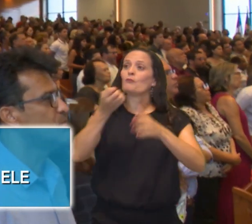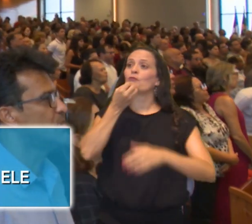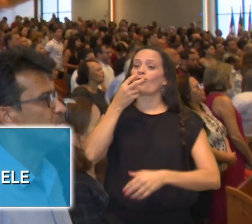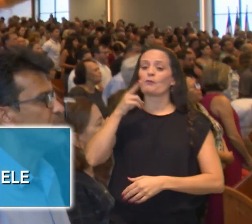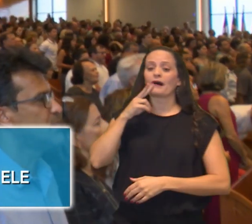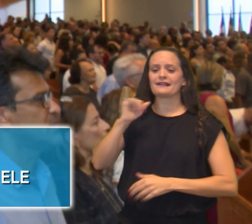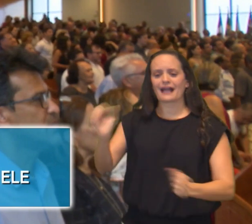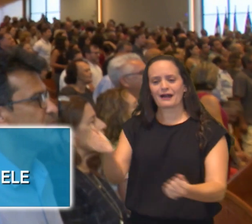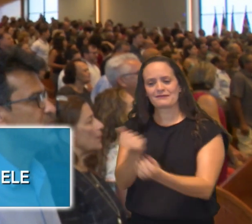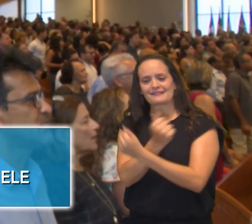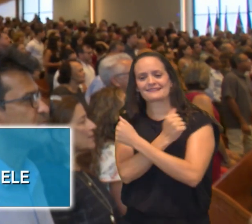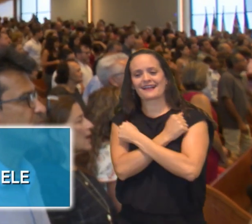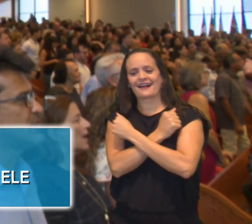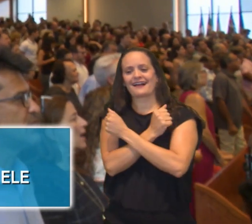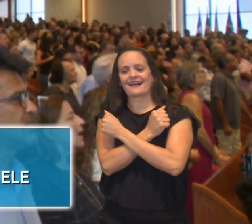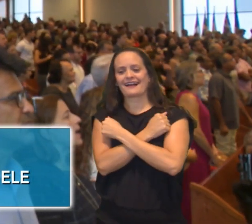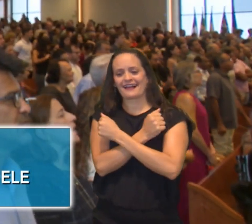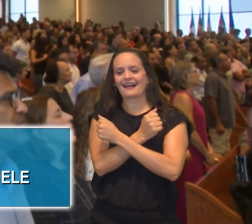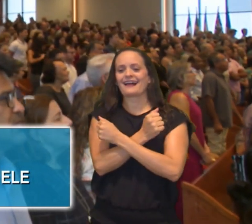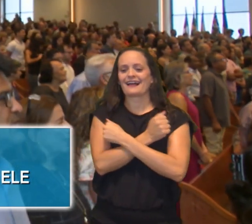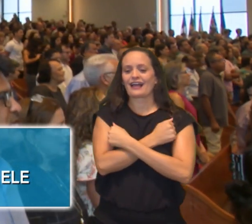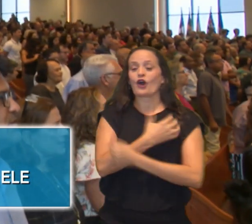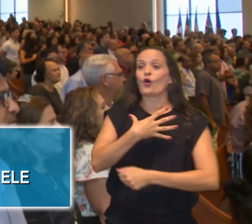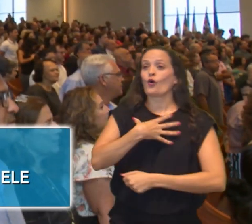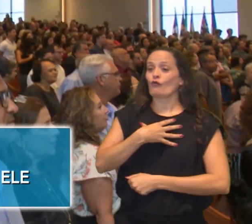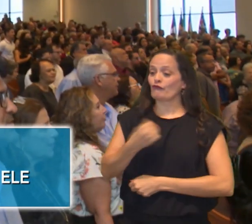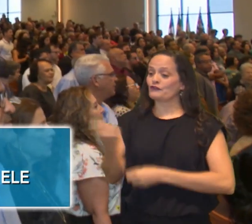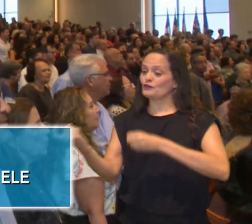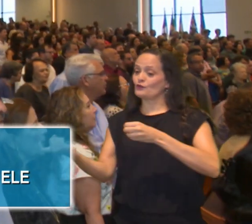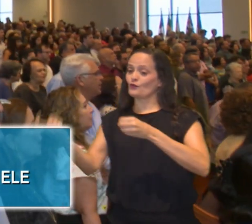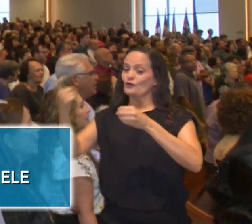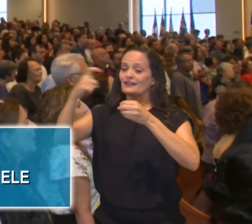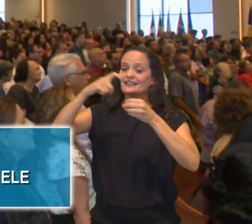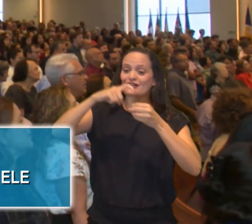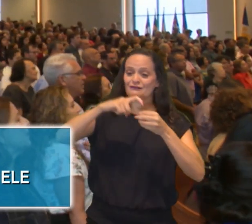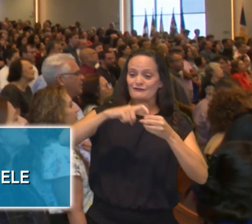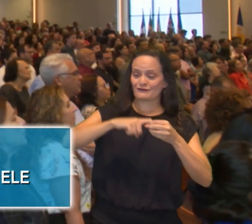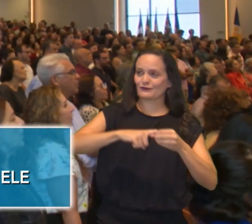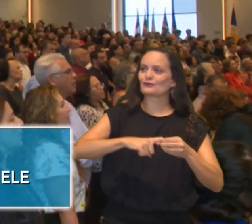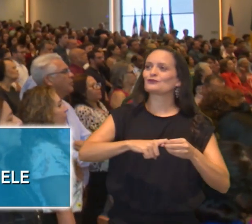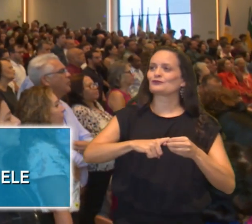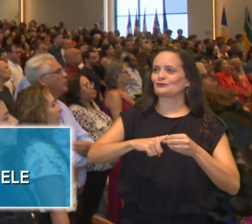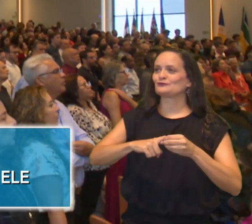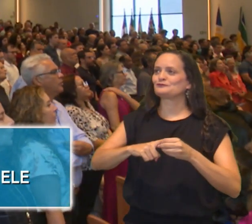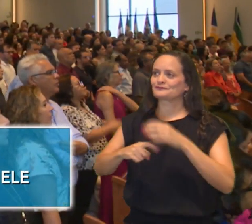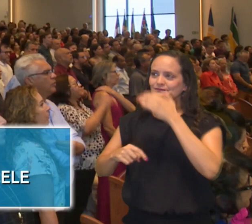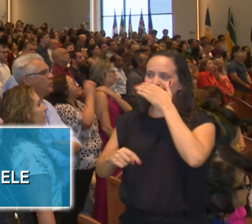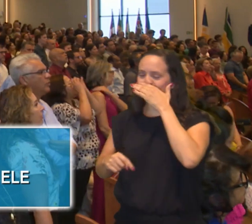Aleluia.